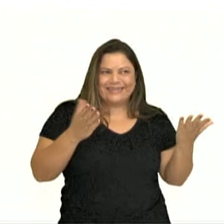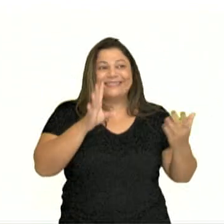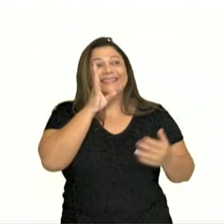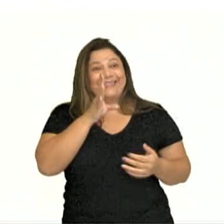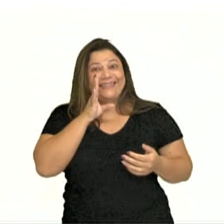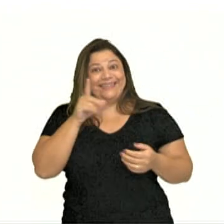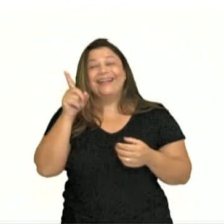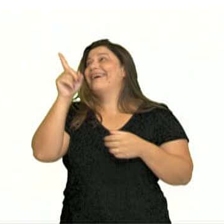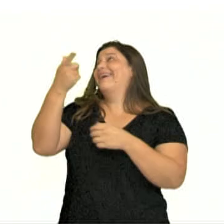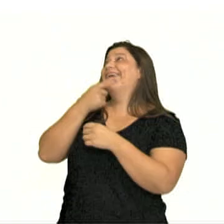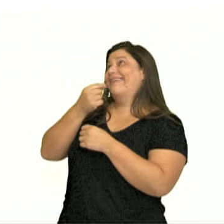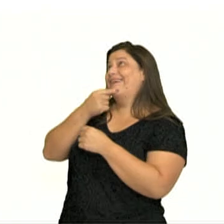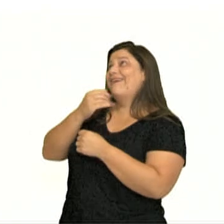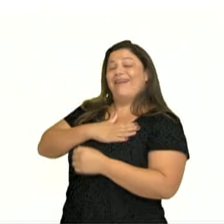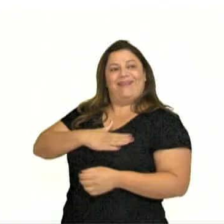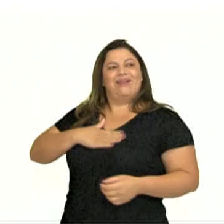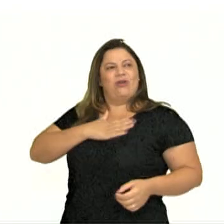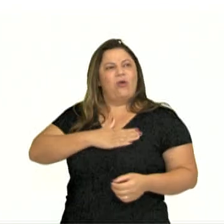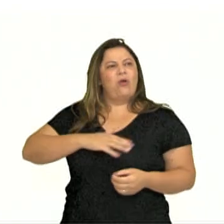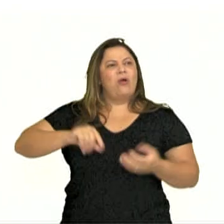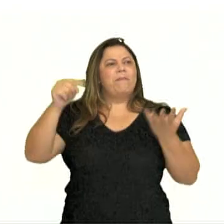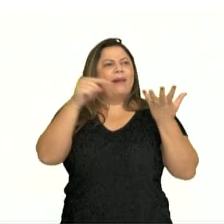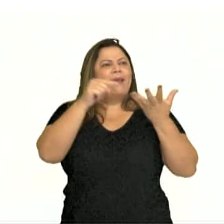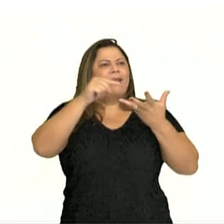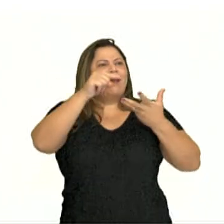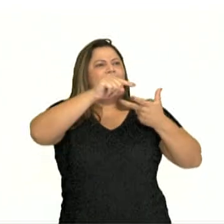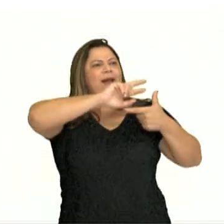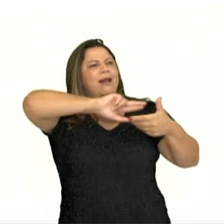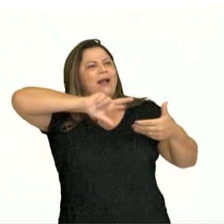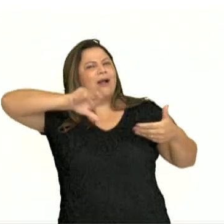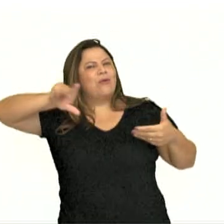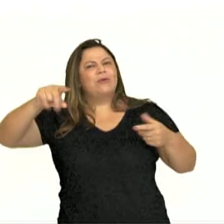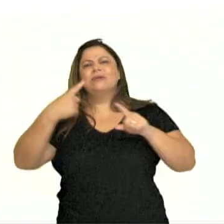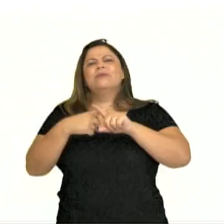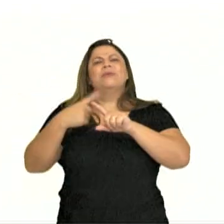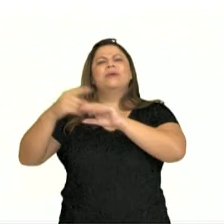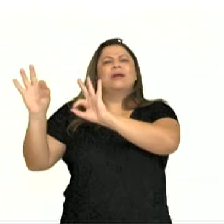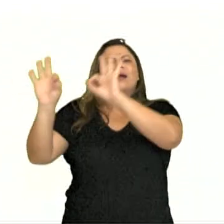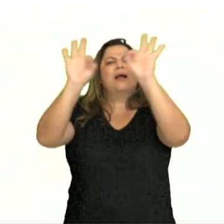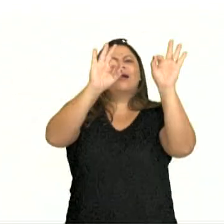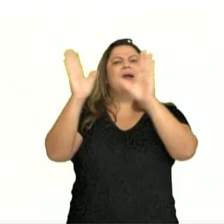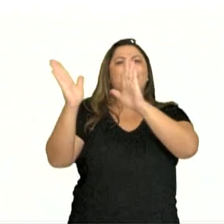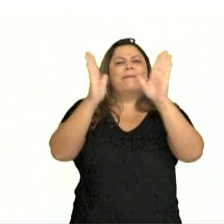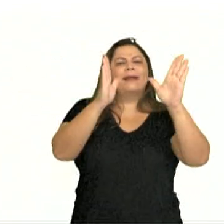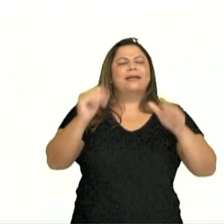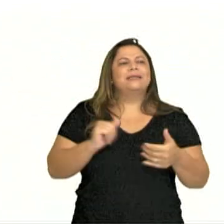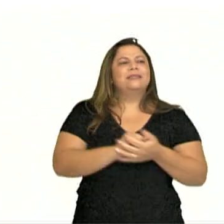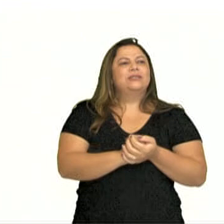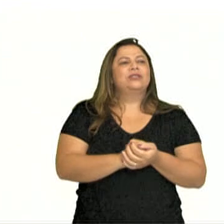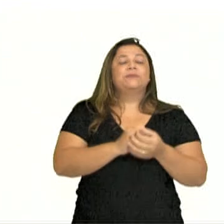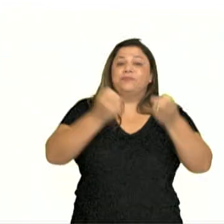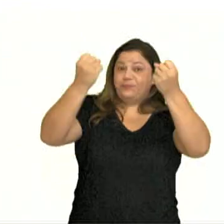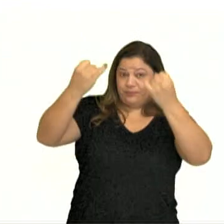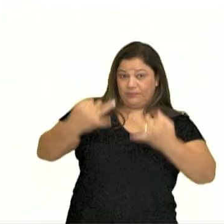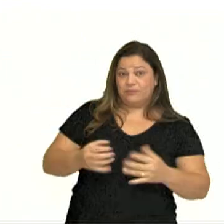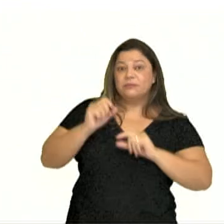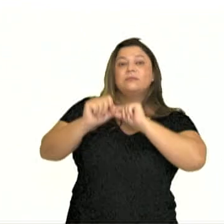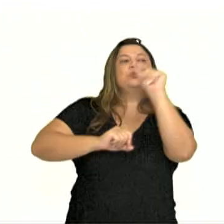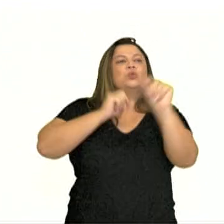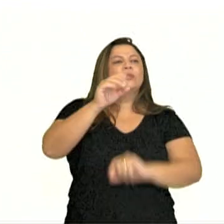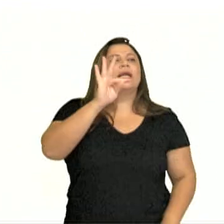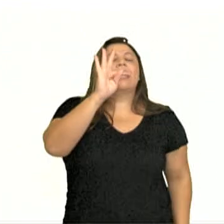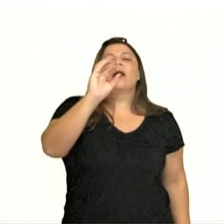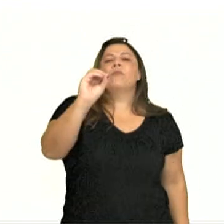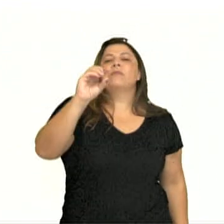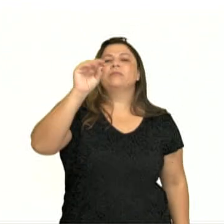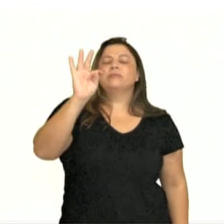rapaz, pelo jeito, gosta. Olha quantas plantas está com ele. Por que que eu trago essa imagem? Para explicar para vocês o que que é a botânica e o que que é um